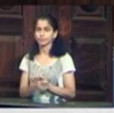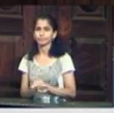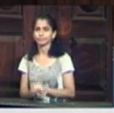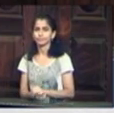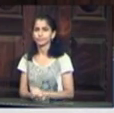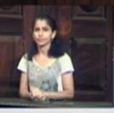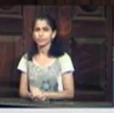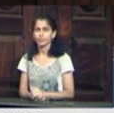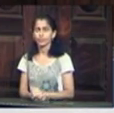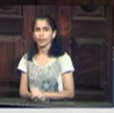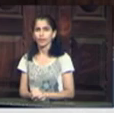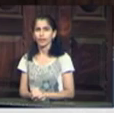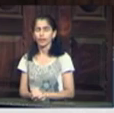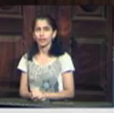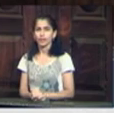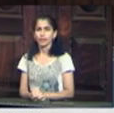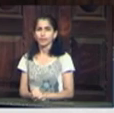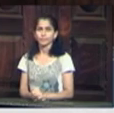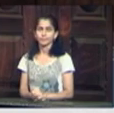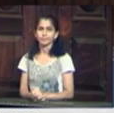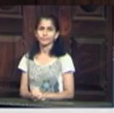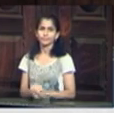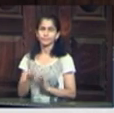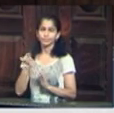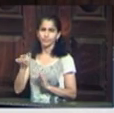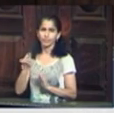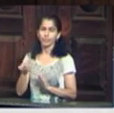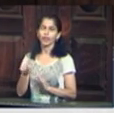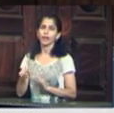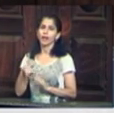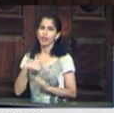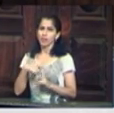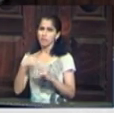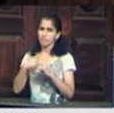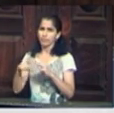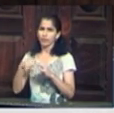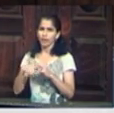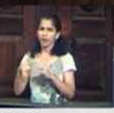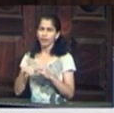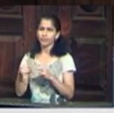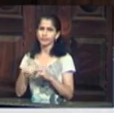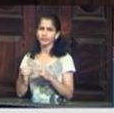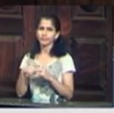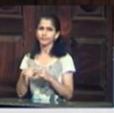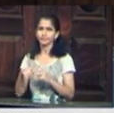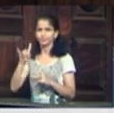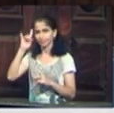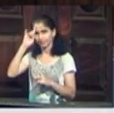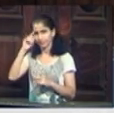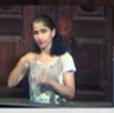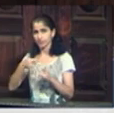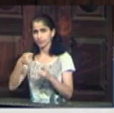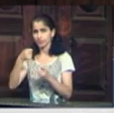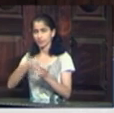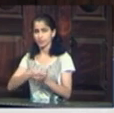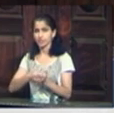ela está prejudicada por uma decisão